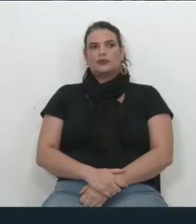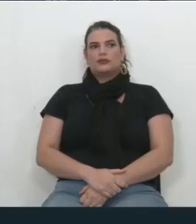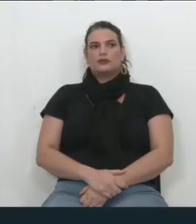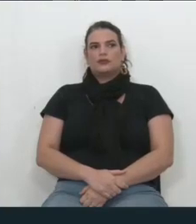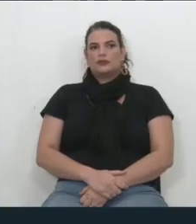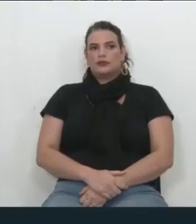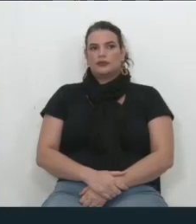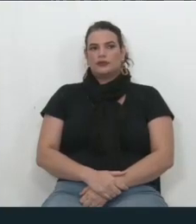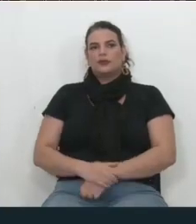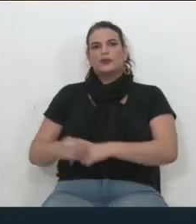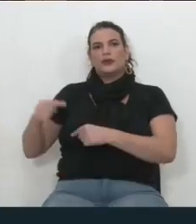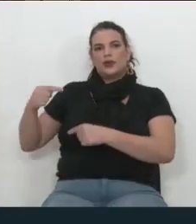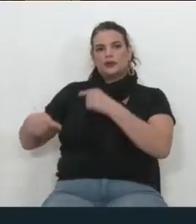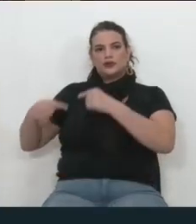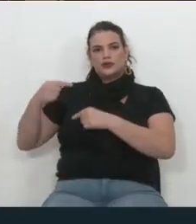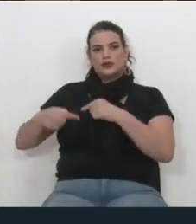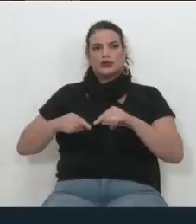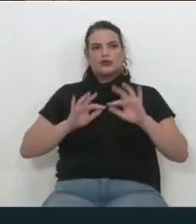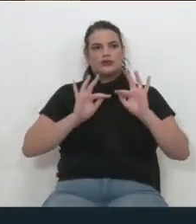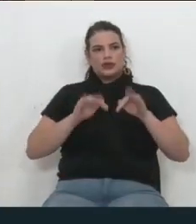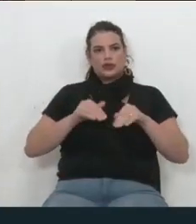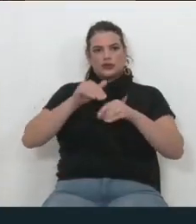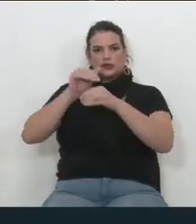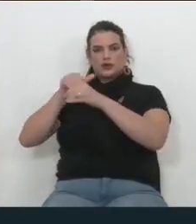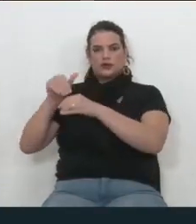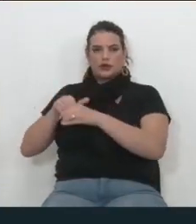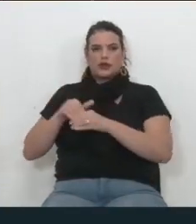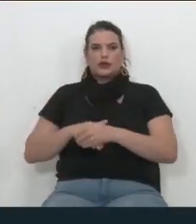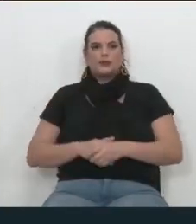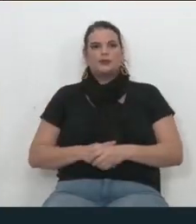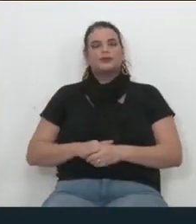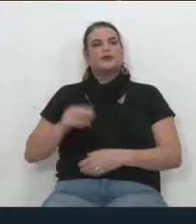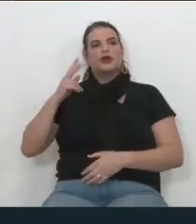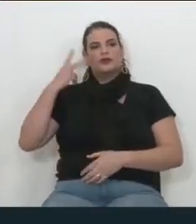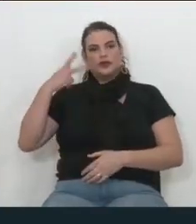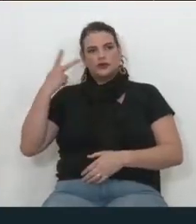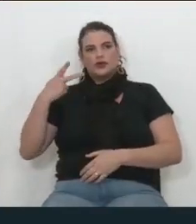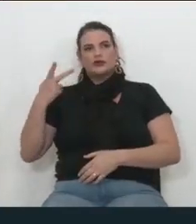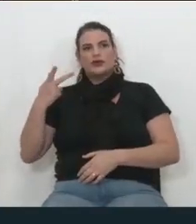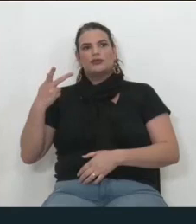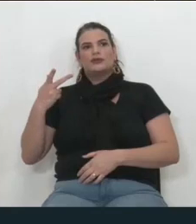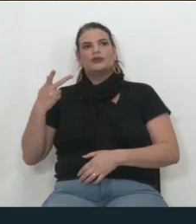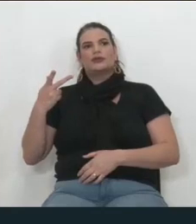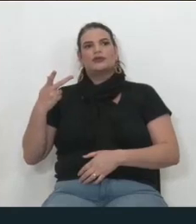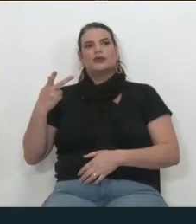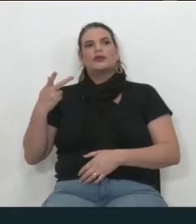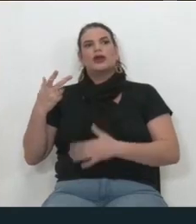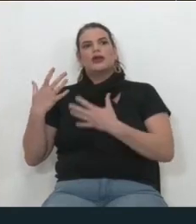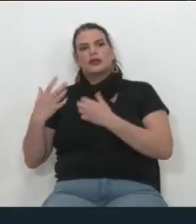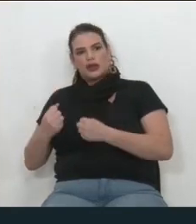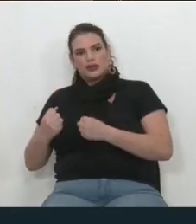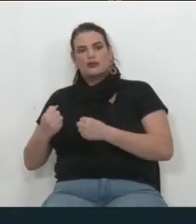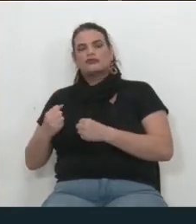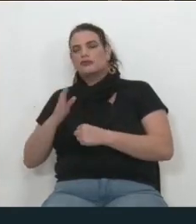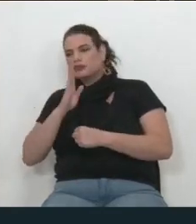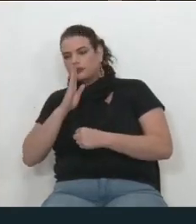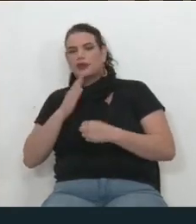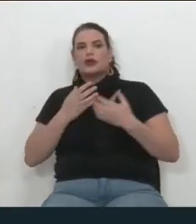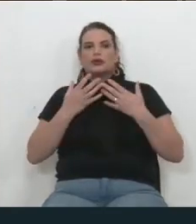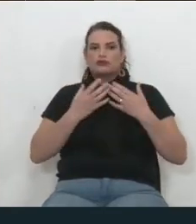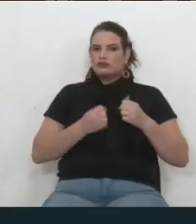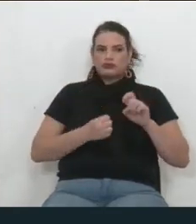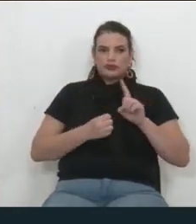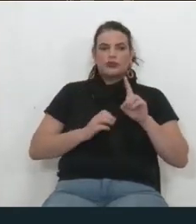Em discussão, encerrada a discussão e votação. Os vereadores favoráveis por discussão e os contrários se manifestem.